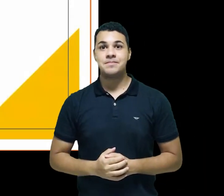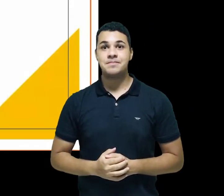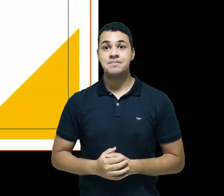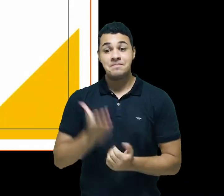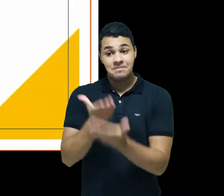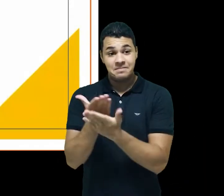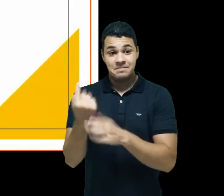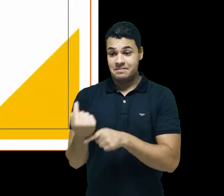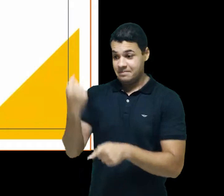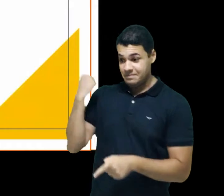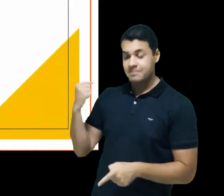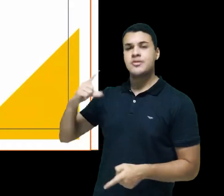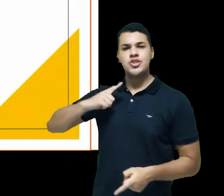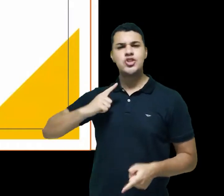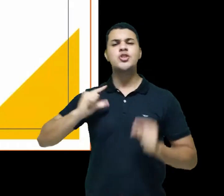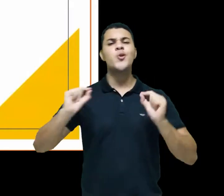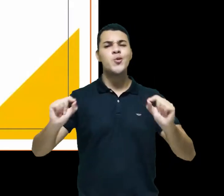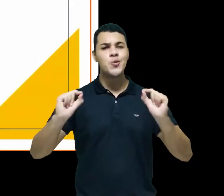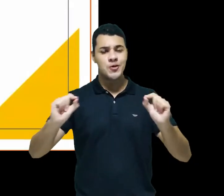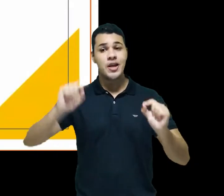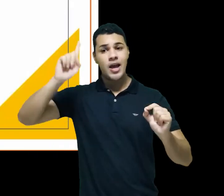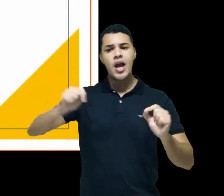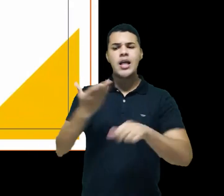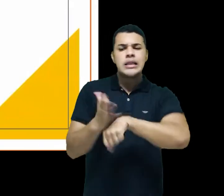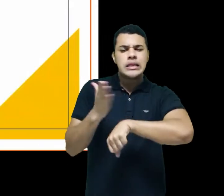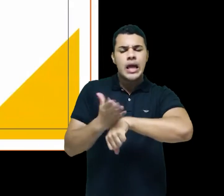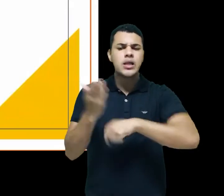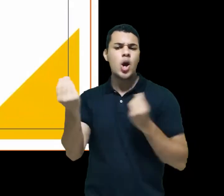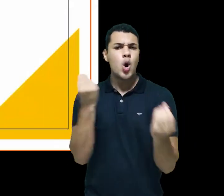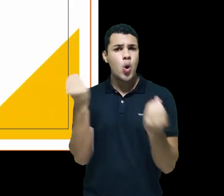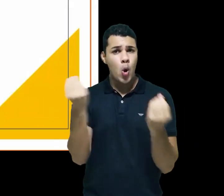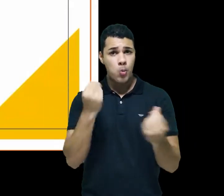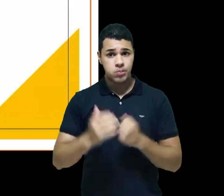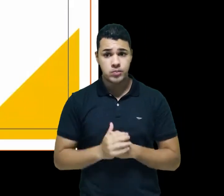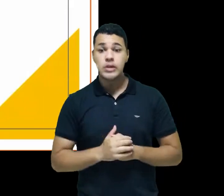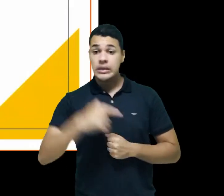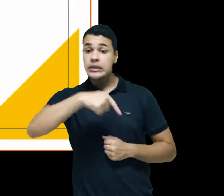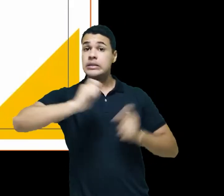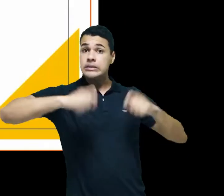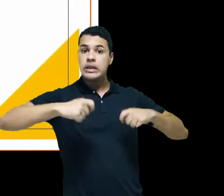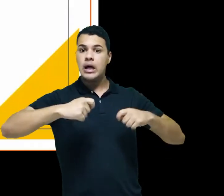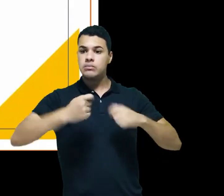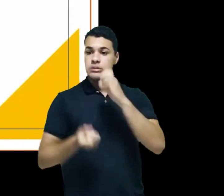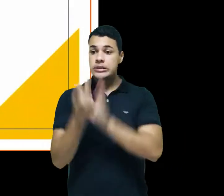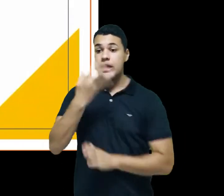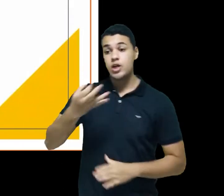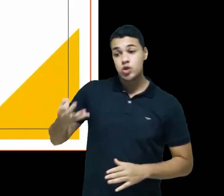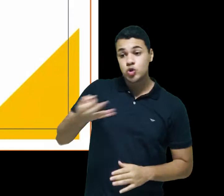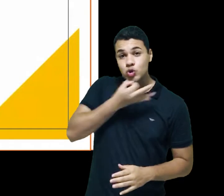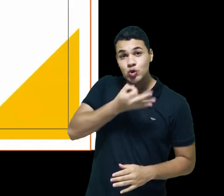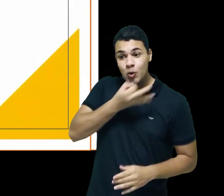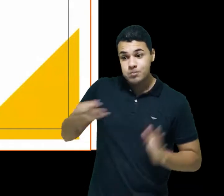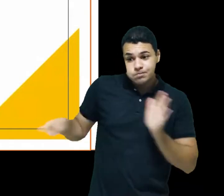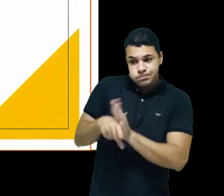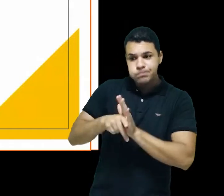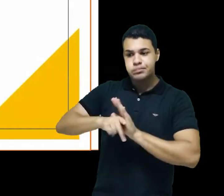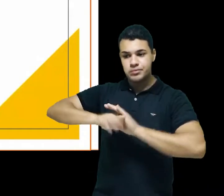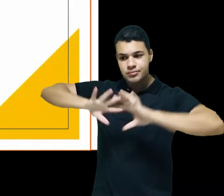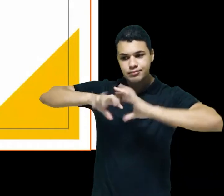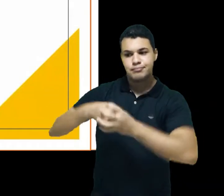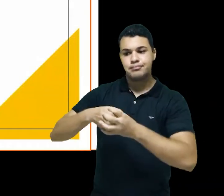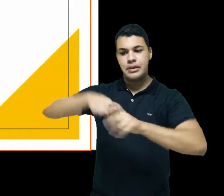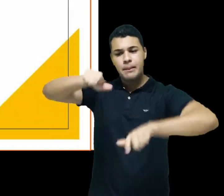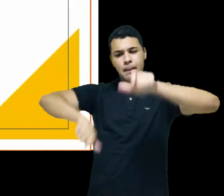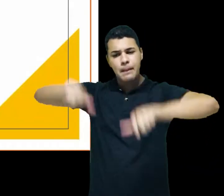Finalizamos a aula passada com uma pergunta. Será que é possível desenvolver sonoridades específicas